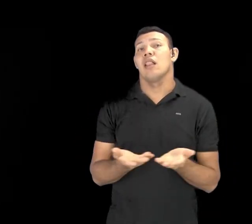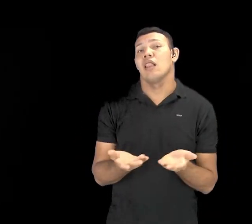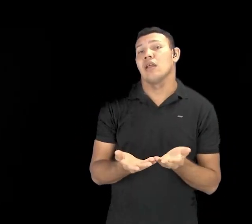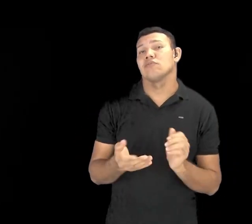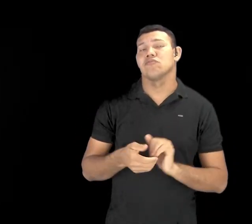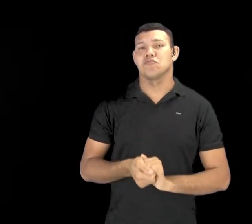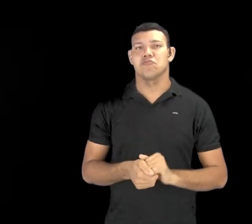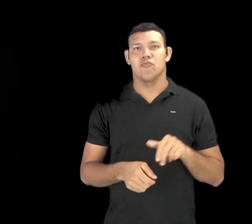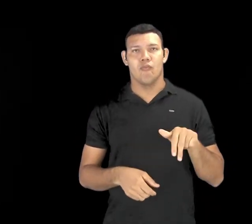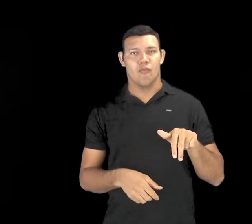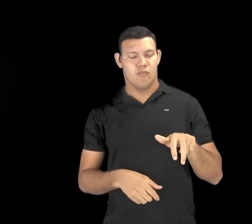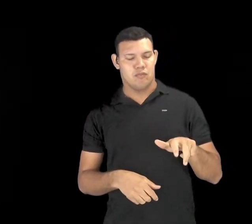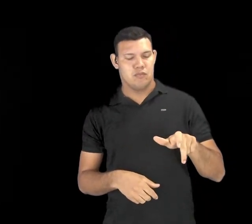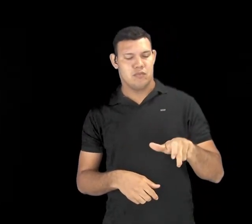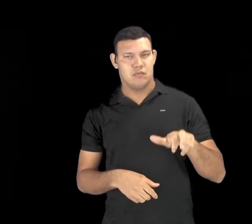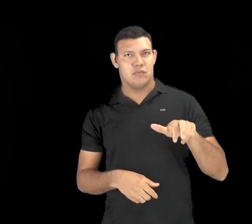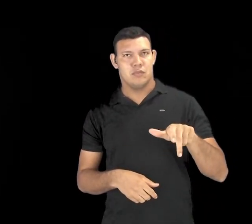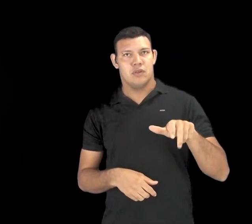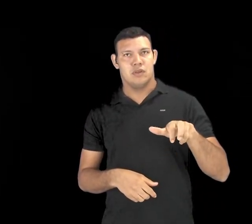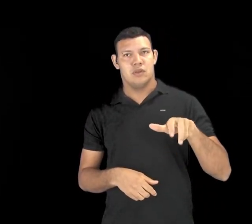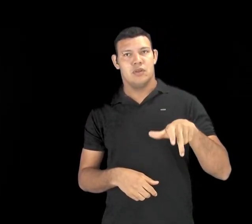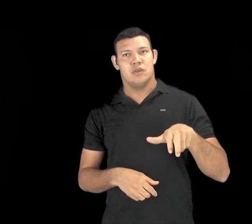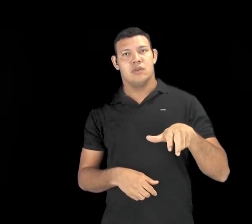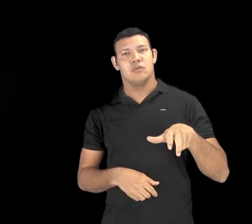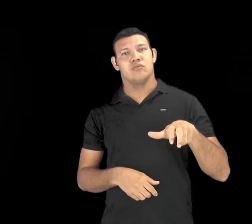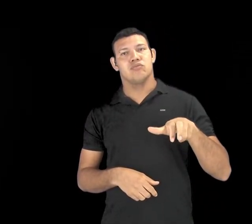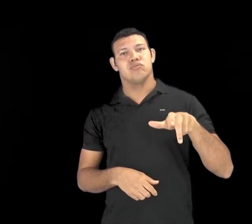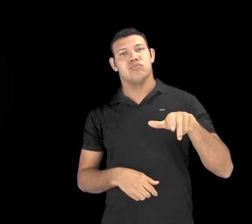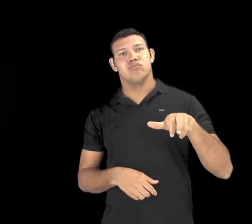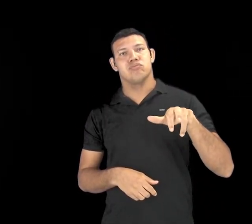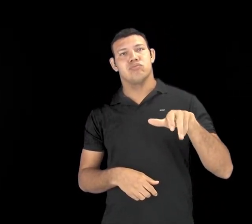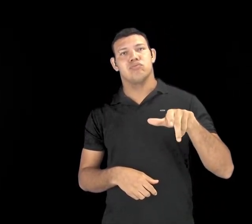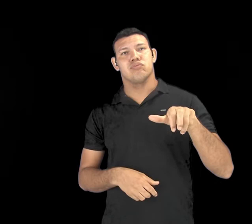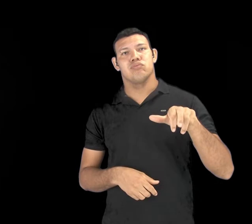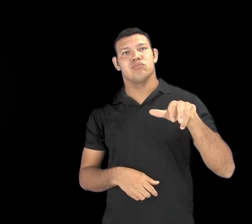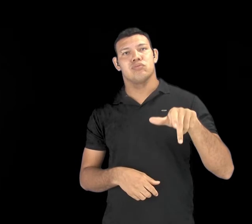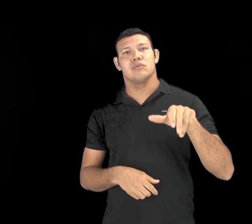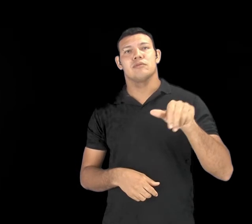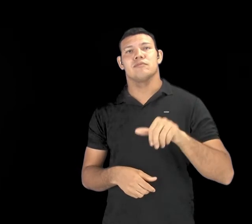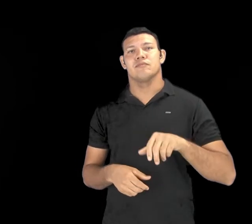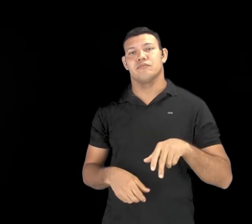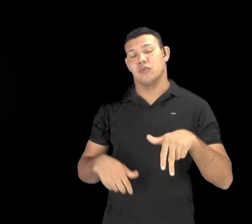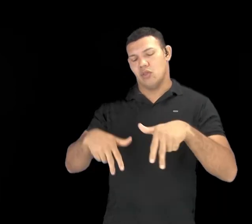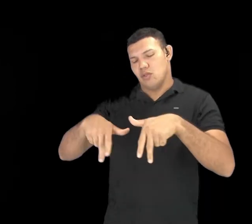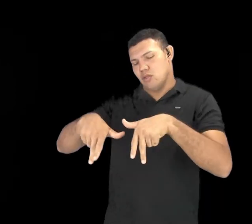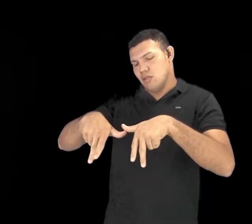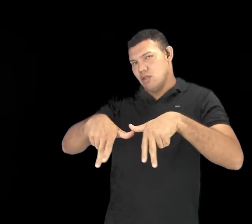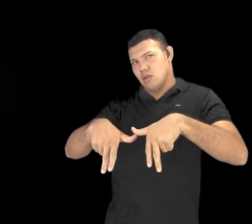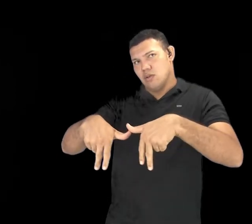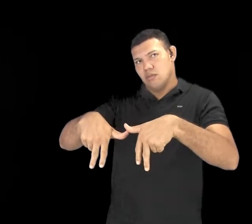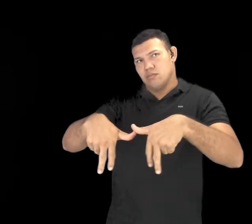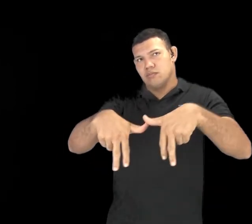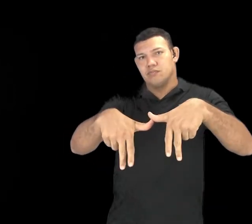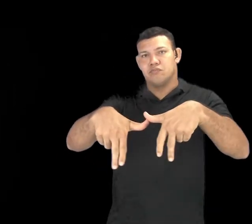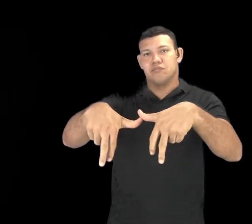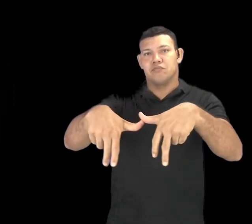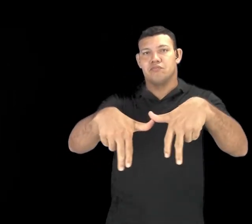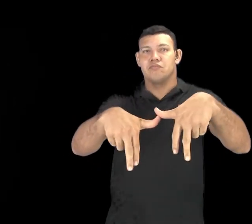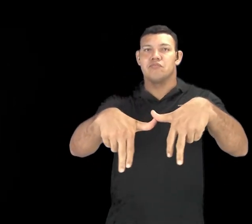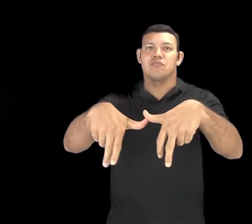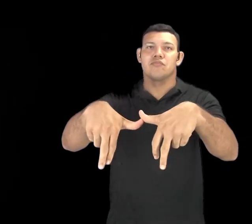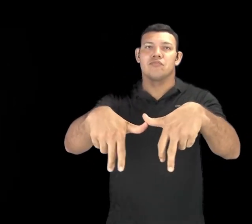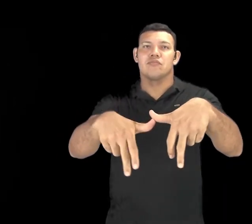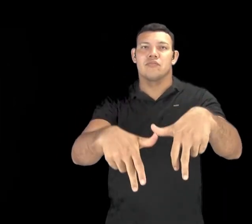Looks like rain again today. Dark